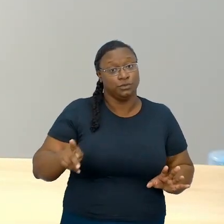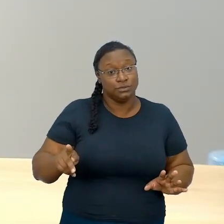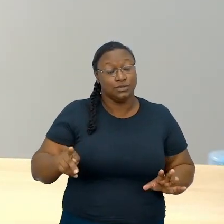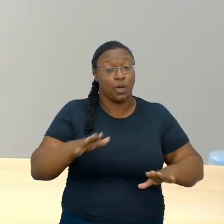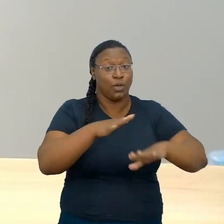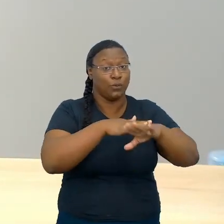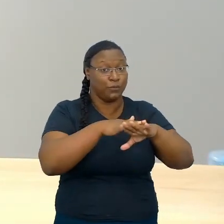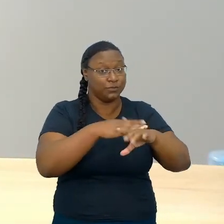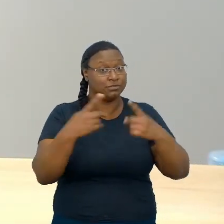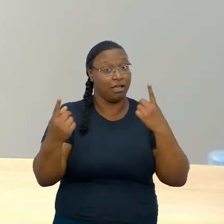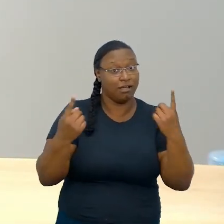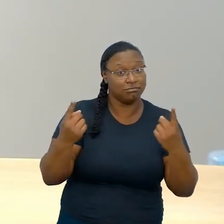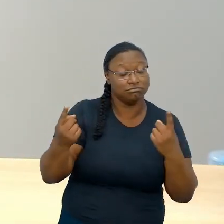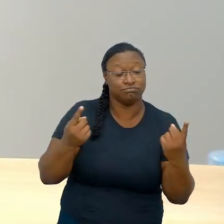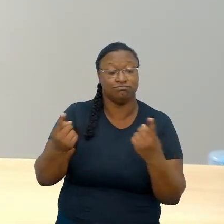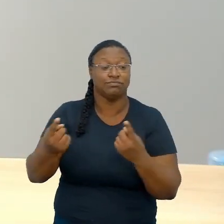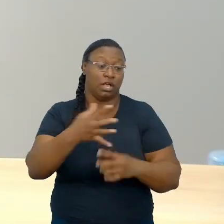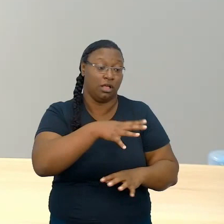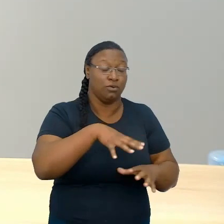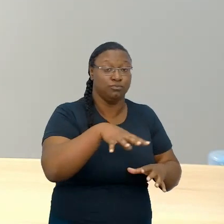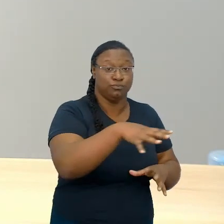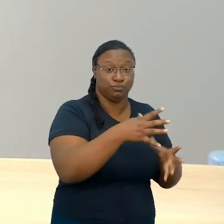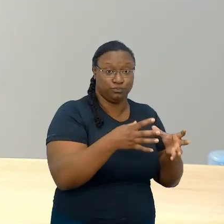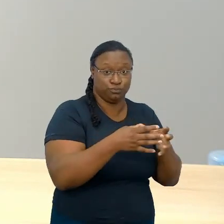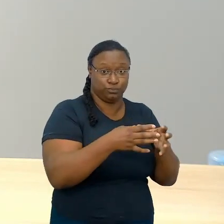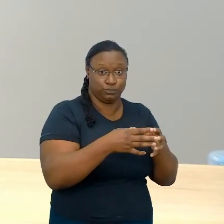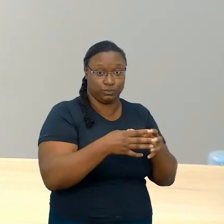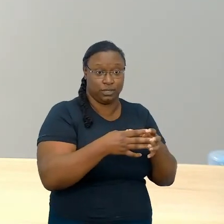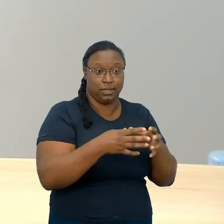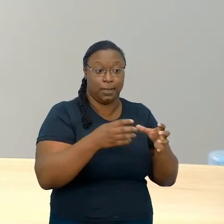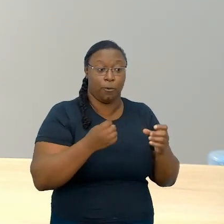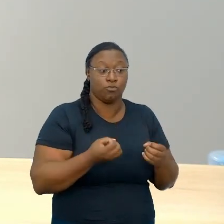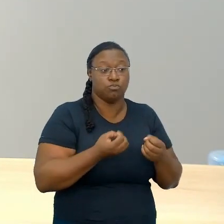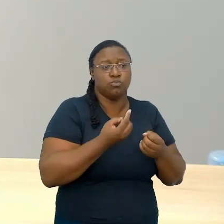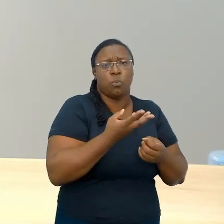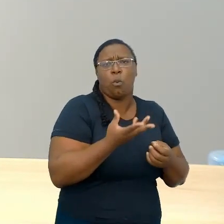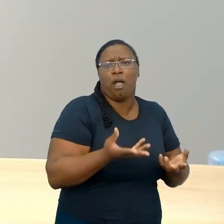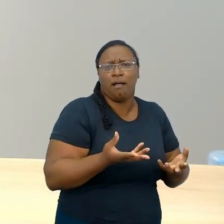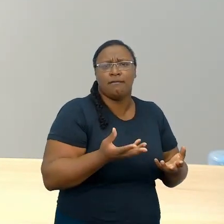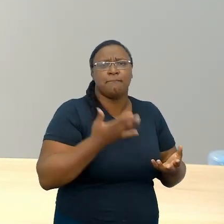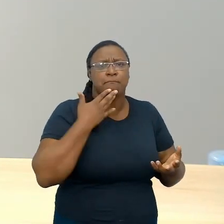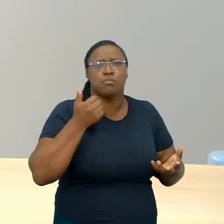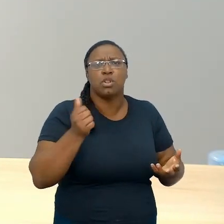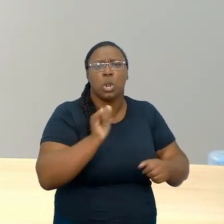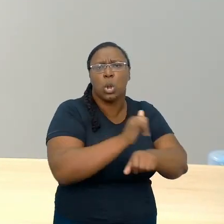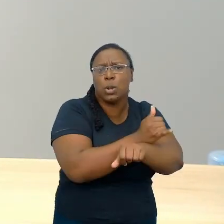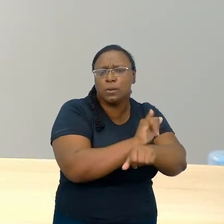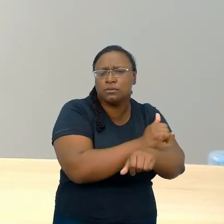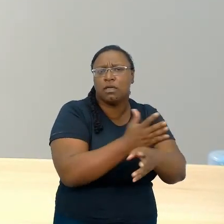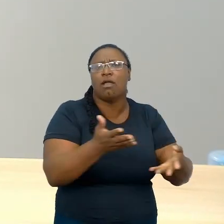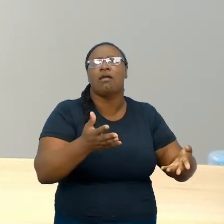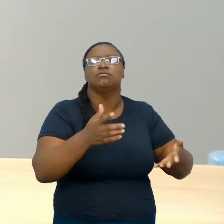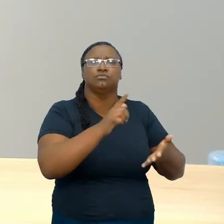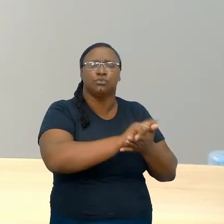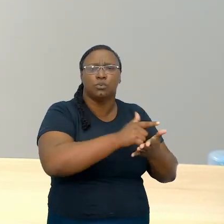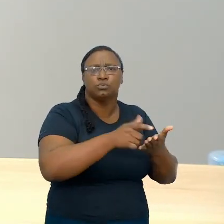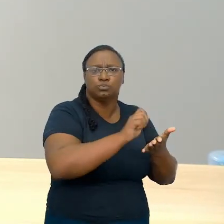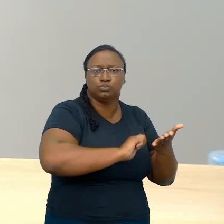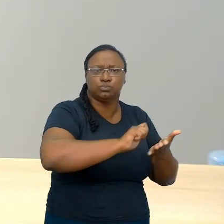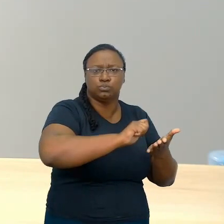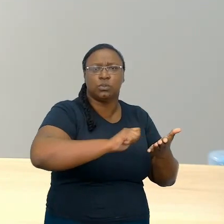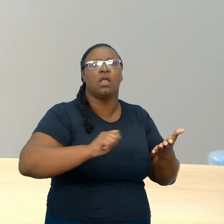conversarem e discutirem entre si quais são as melhores opções, quais são as melhores estratégias para o uso do diário de